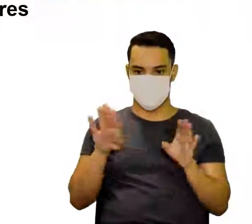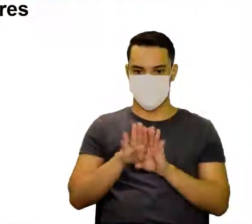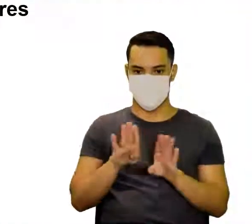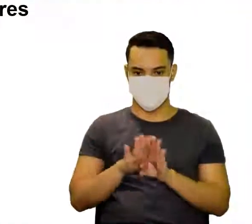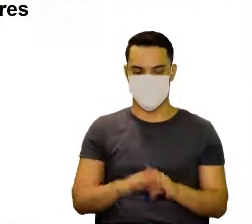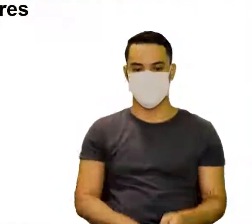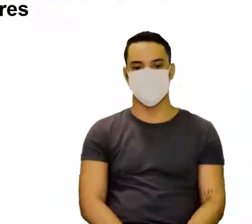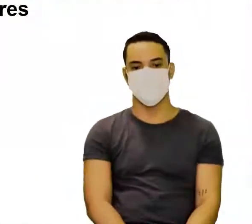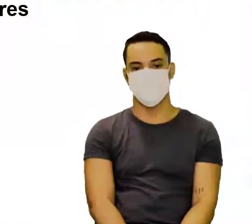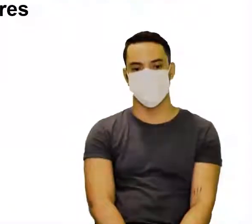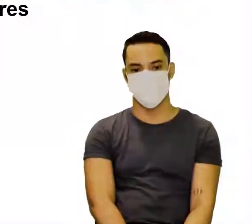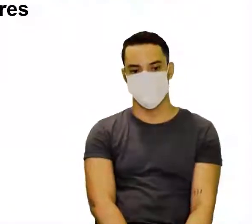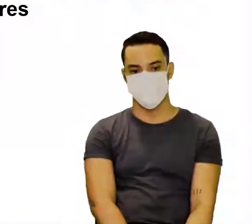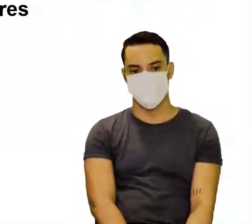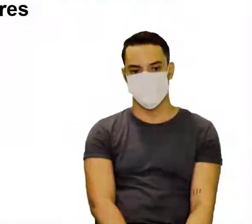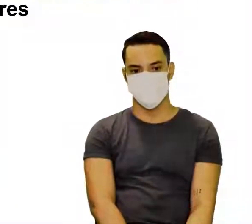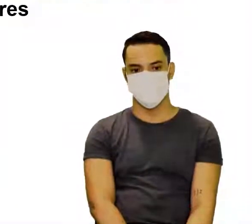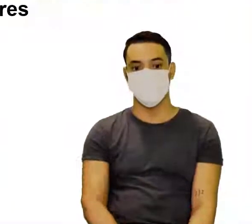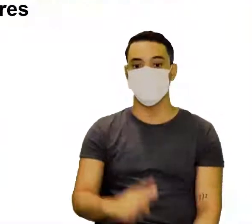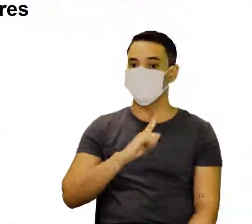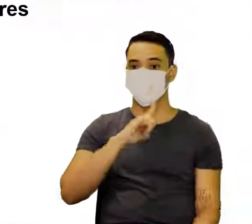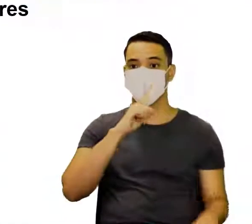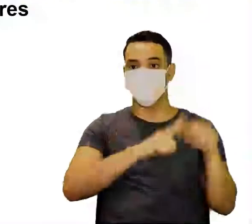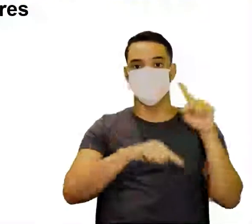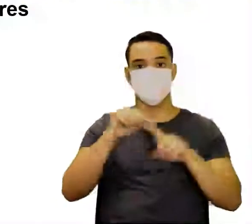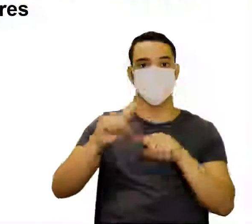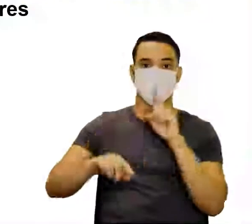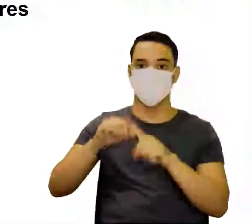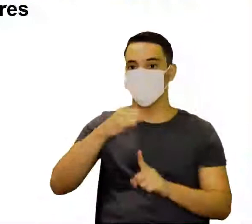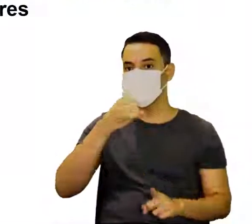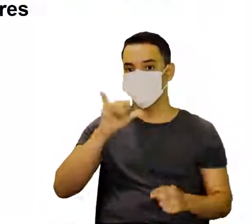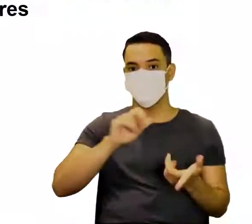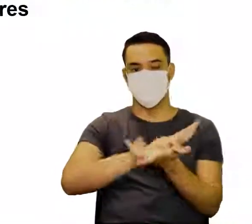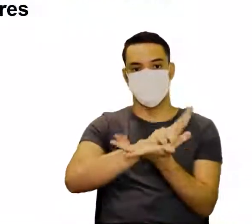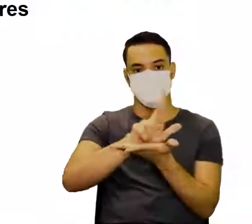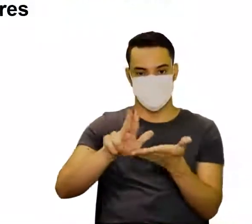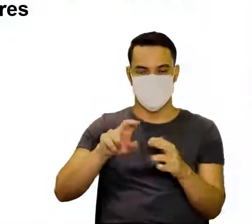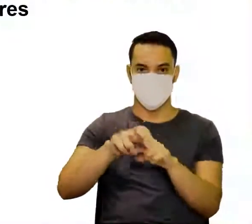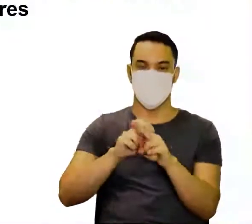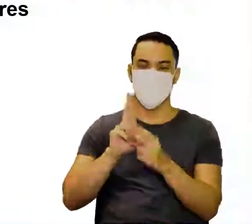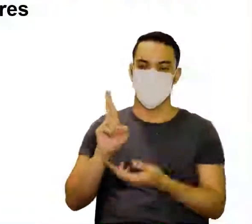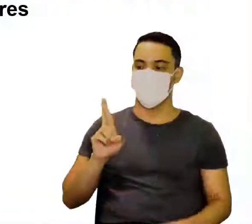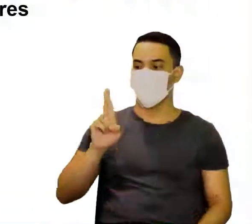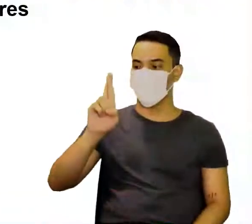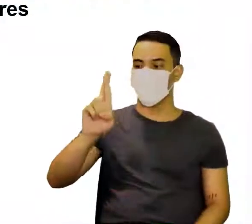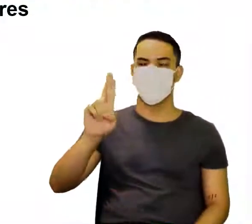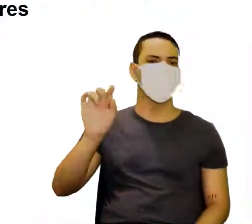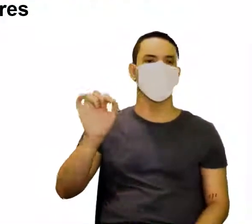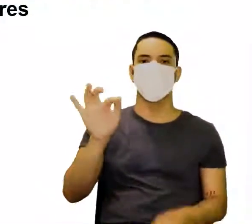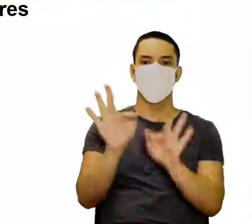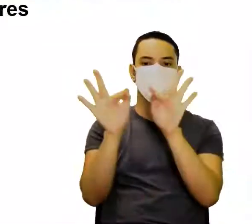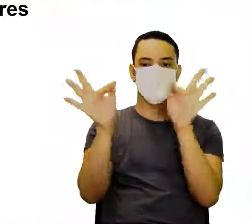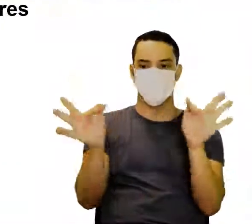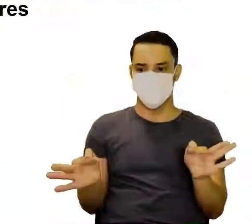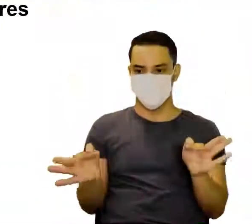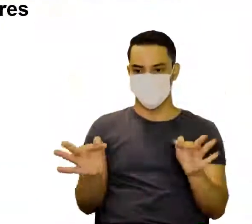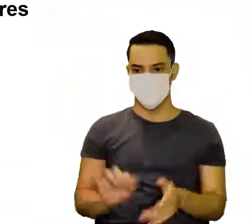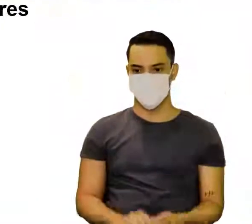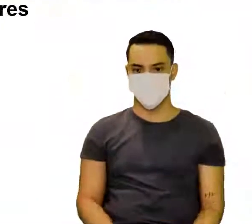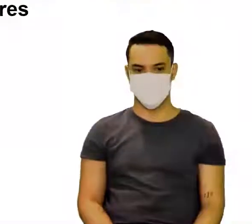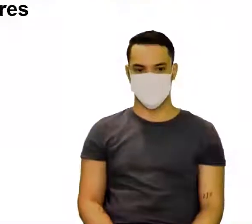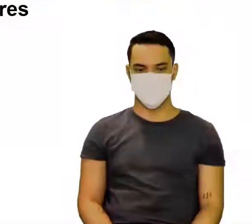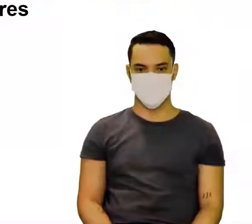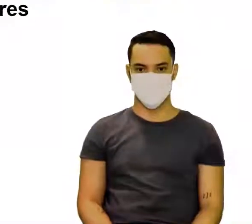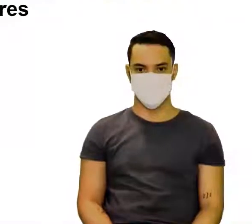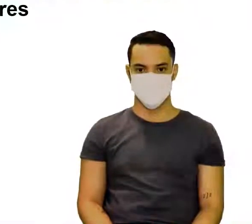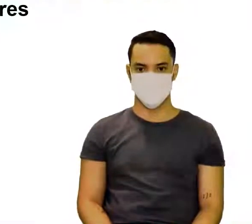ok? E aqui nós temos os nossos aparelhos. Então aqui é uma representação de uma maneira bem simples, ok?